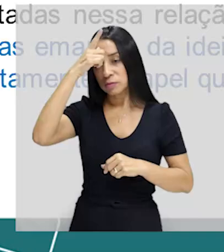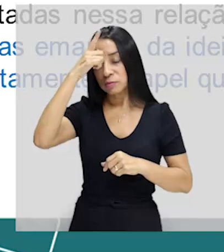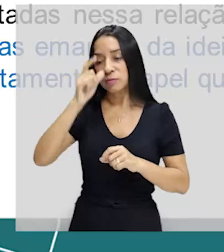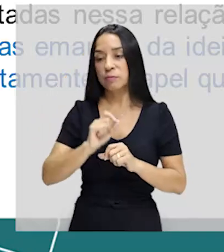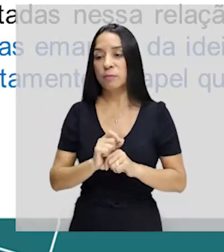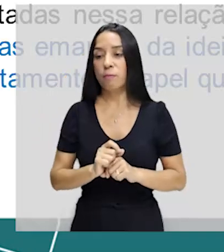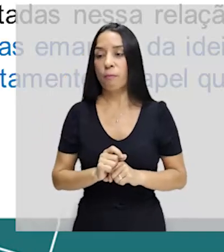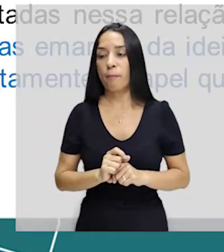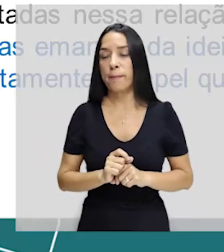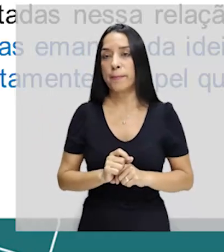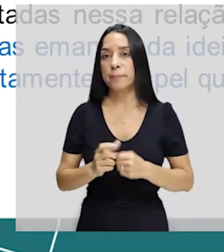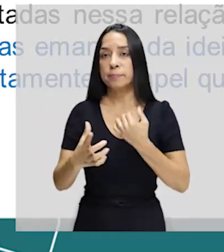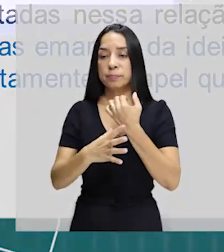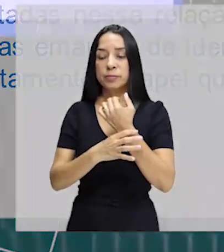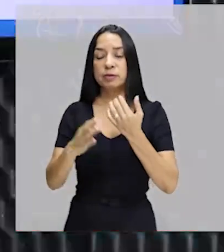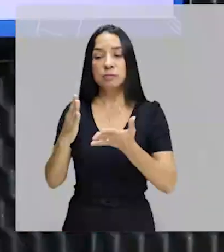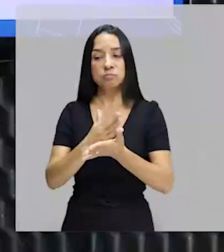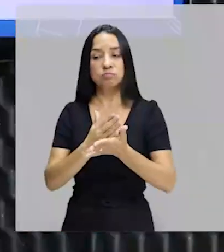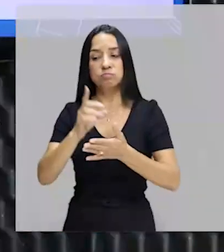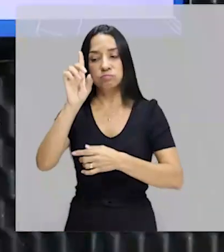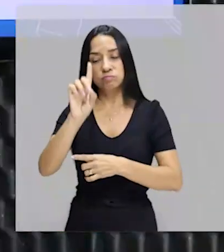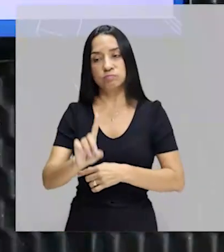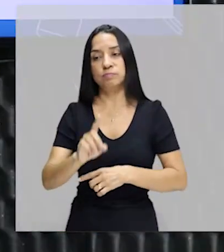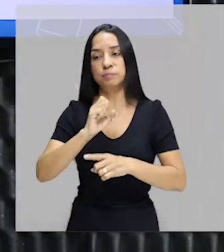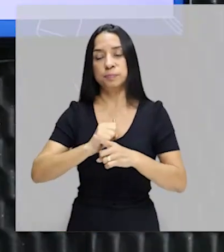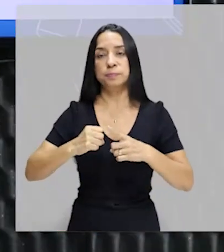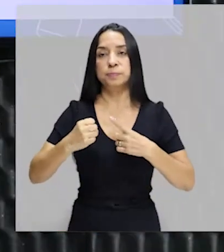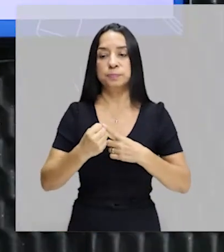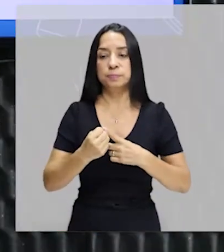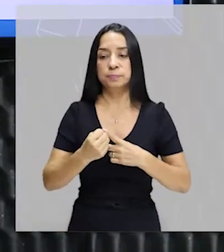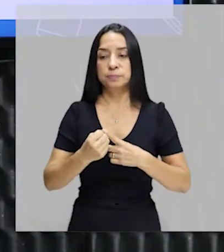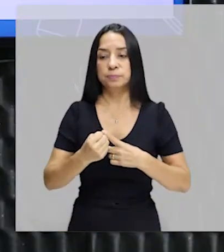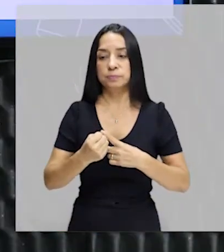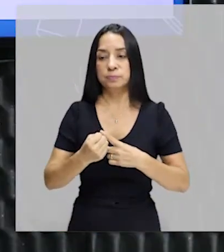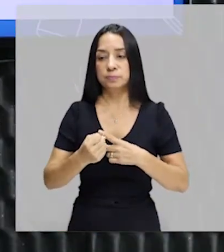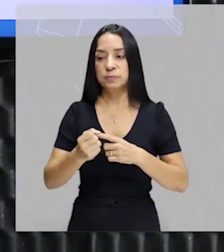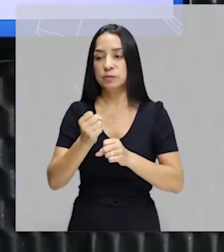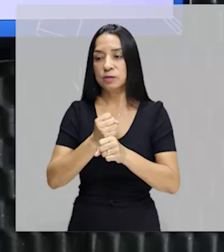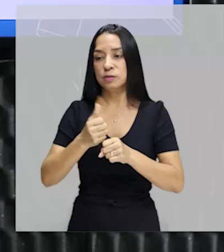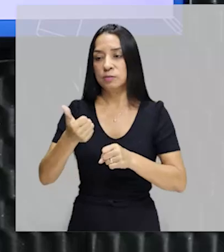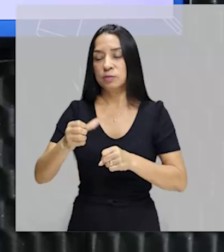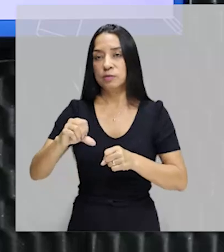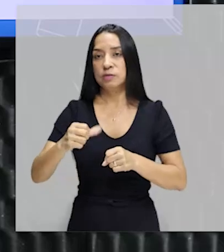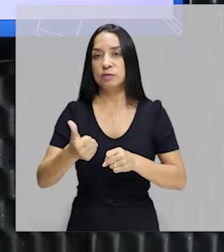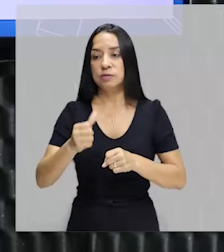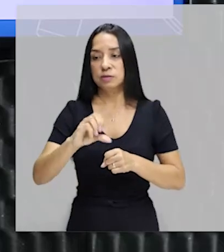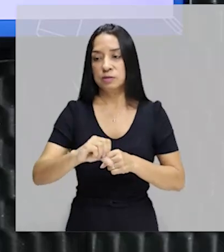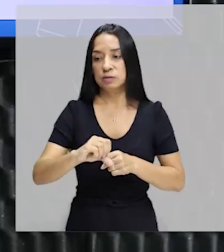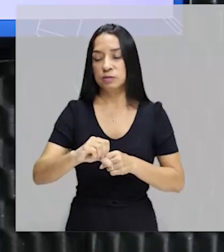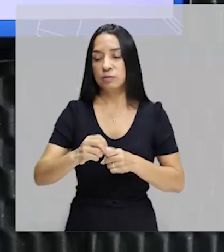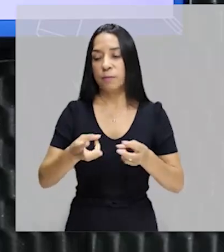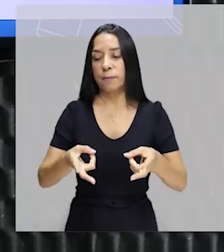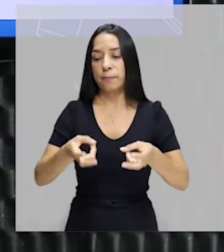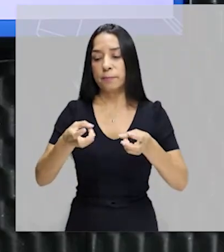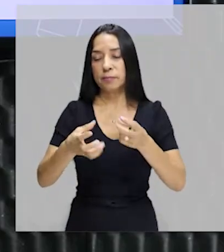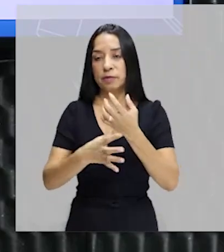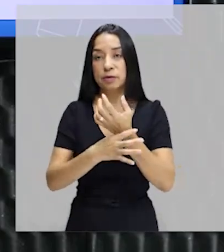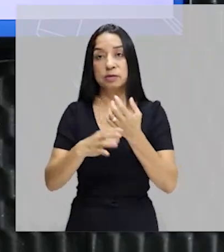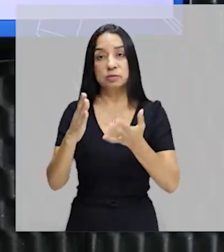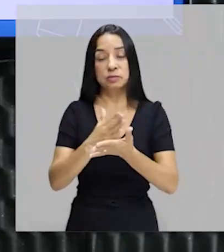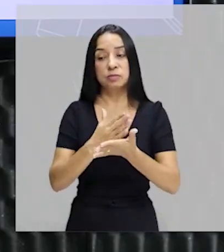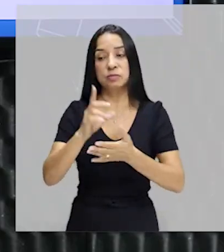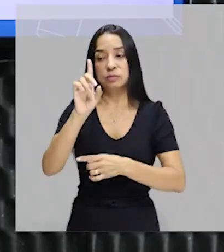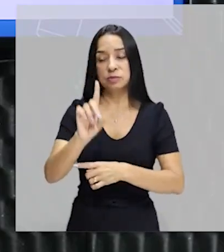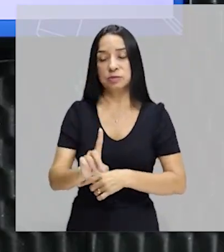republicano, ele vai garantir alguns direitos sociais. Em 1919, você percebe ele garantir alguns direitos.